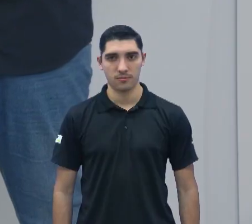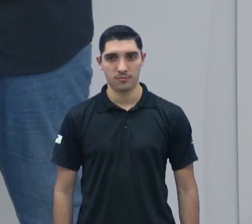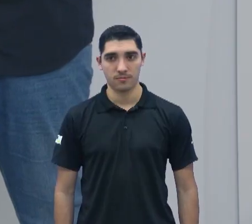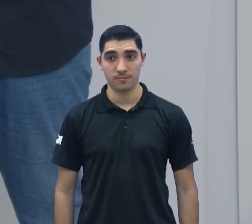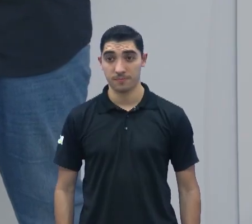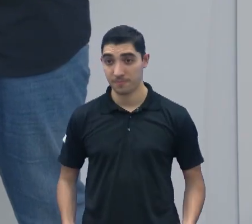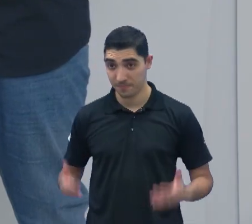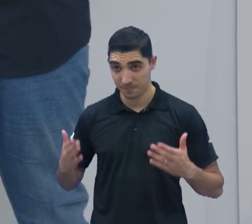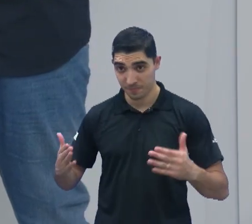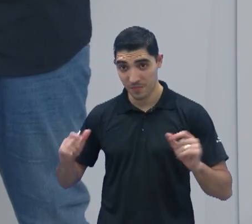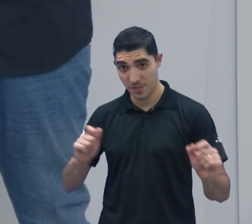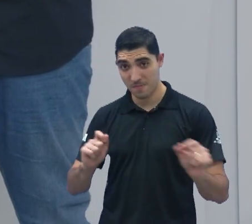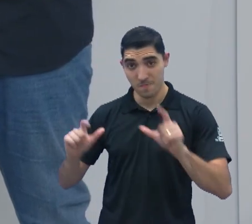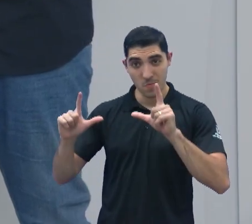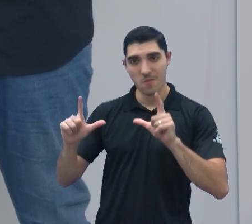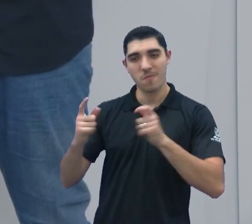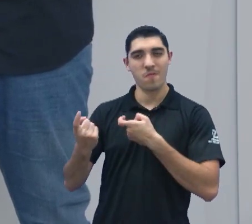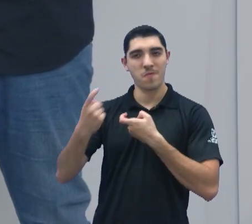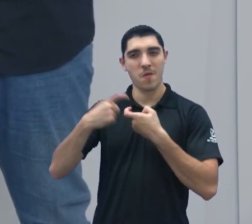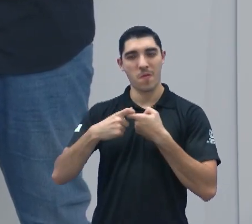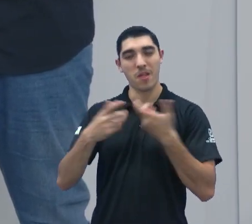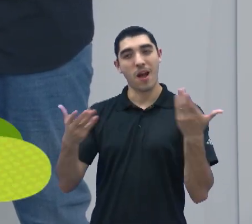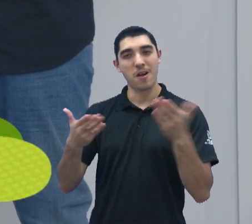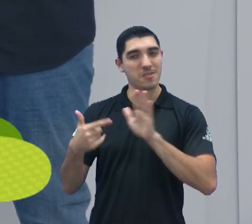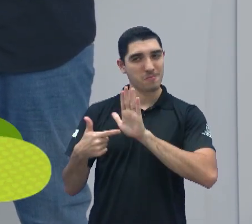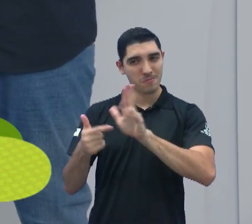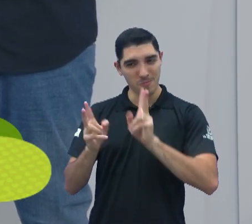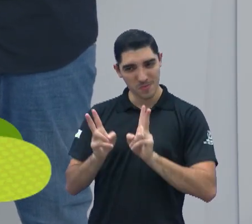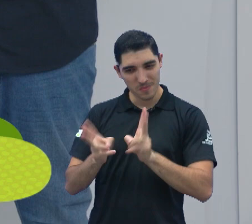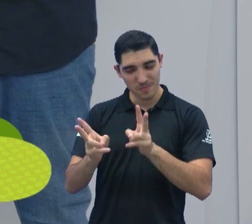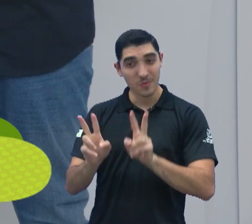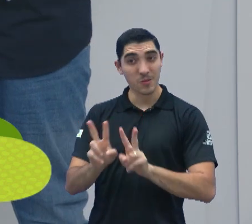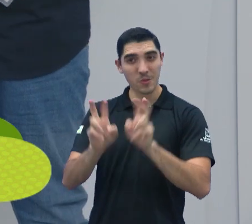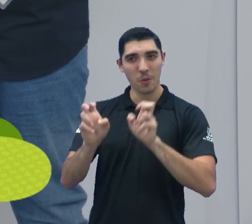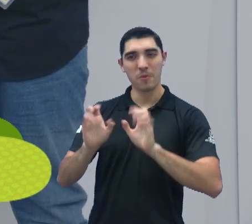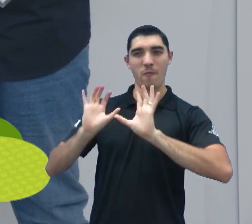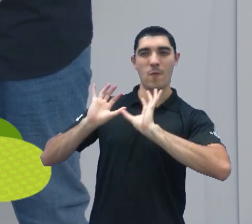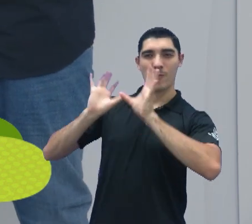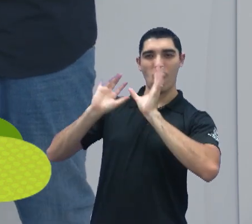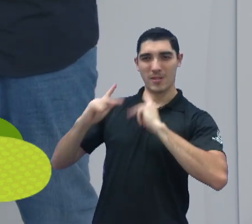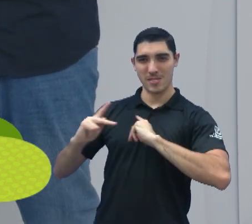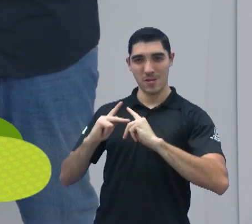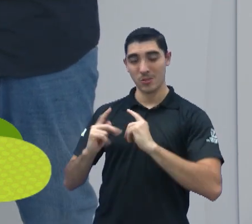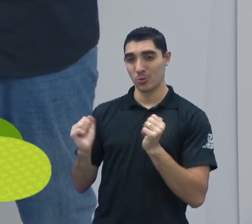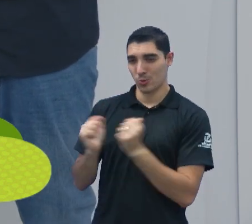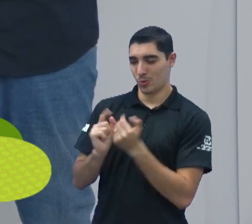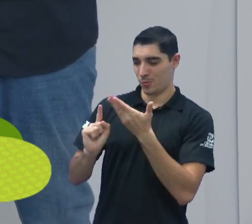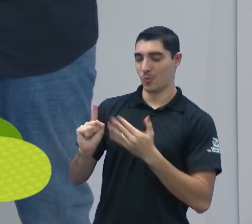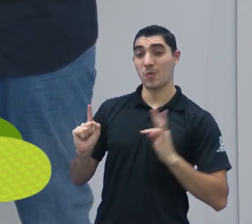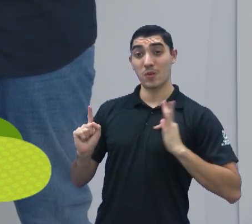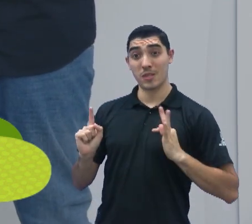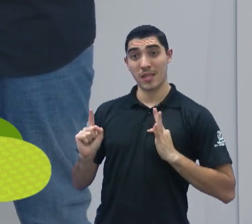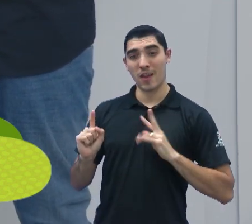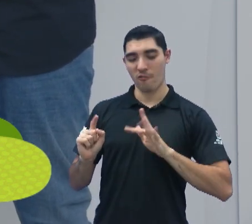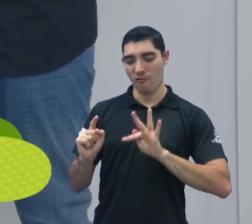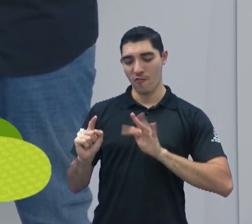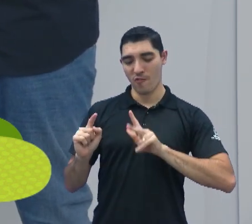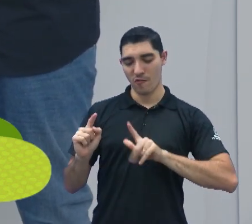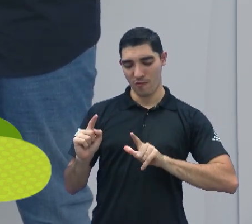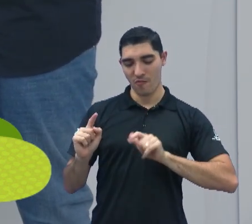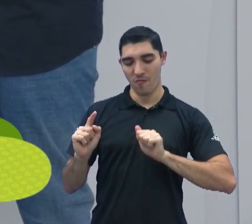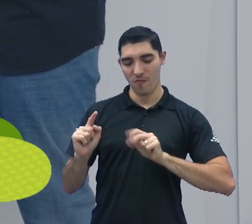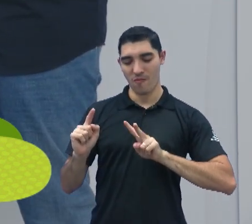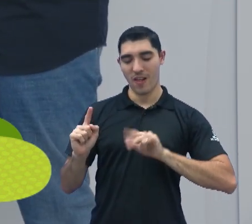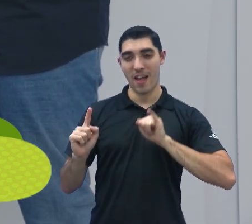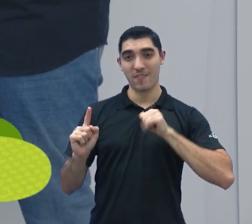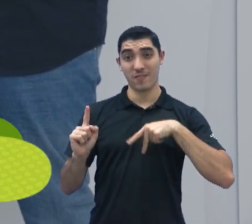Muito bem, de volta com o Hora do Esporte, falando mais de voleibol aqui com o Flavinho Tavares, técnico do Vôlei São José.